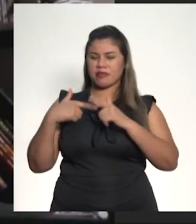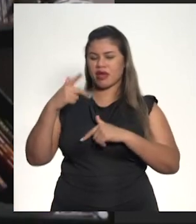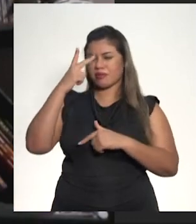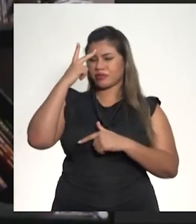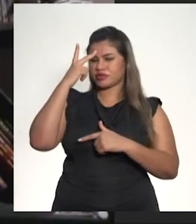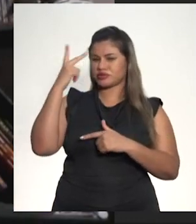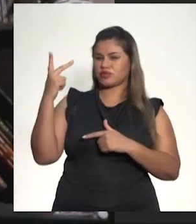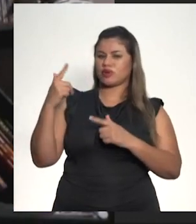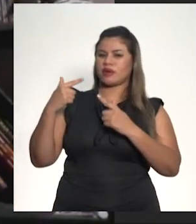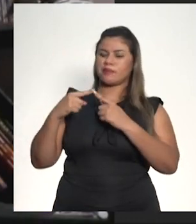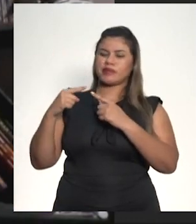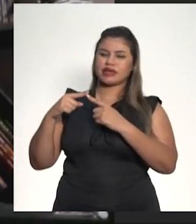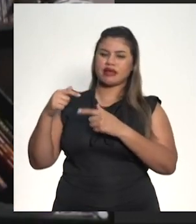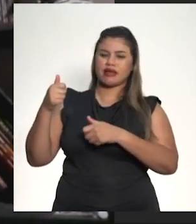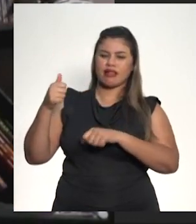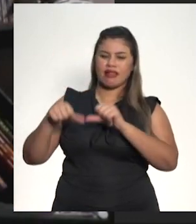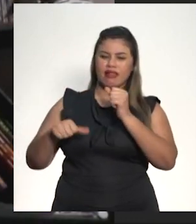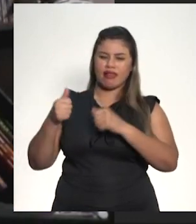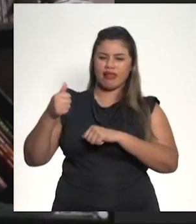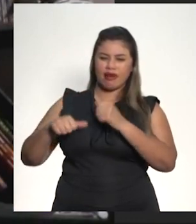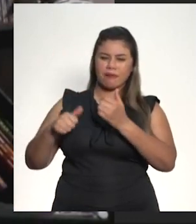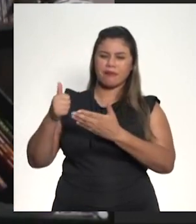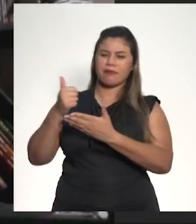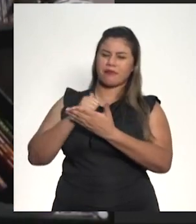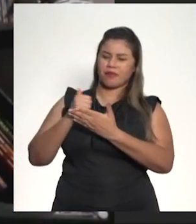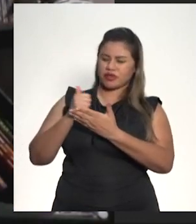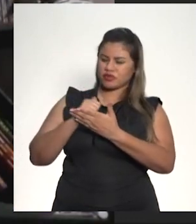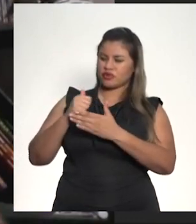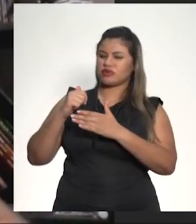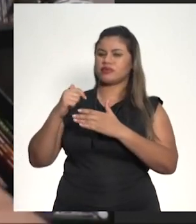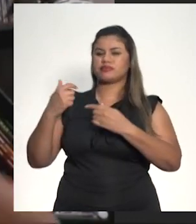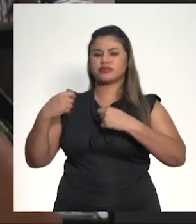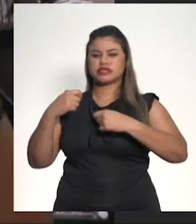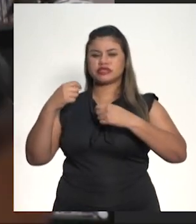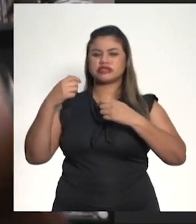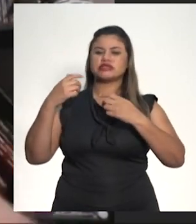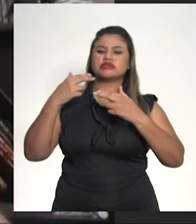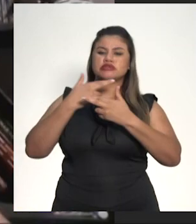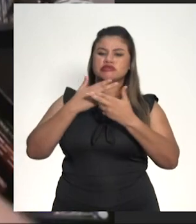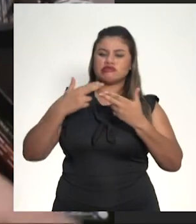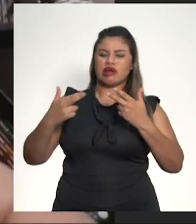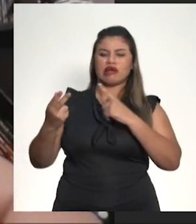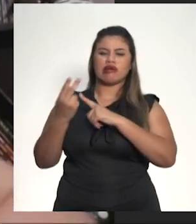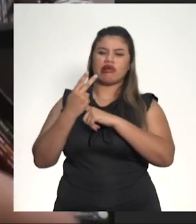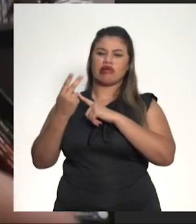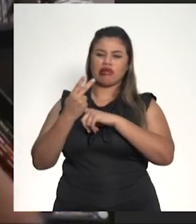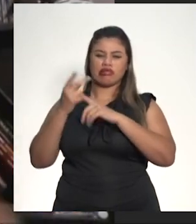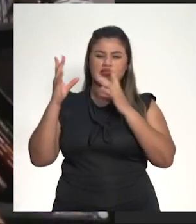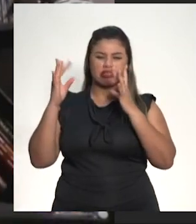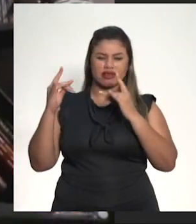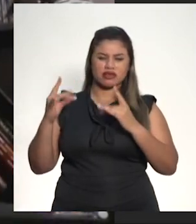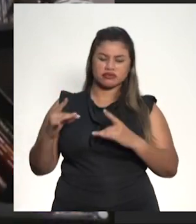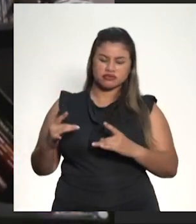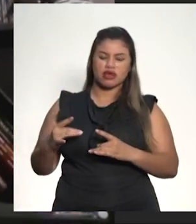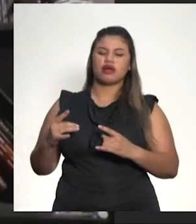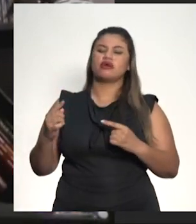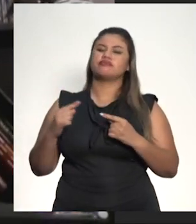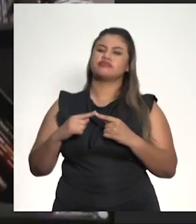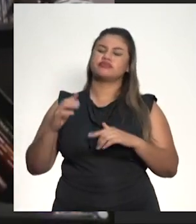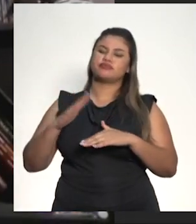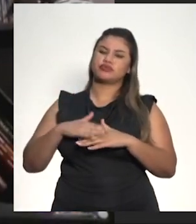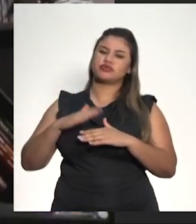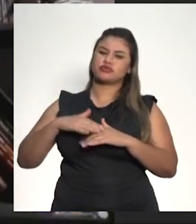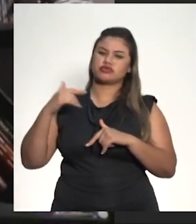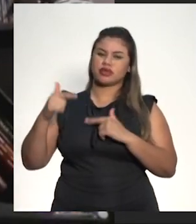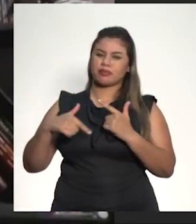que está num laboratório e precisa ali de equipamentos de segurança, equipamentos específicos e condições de trabalho para